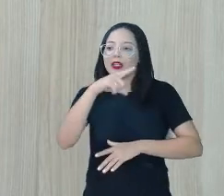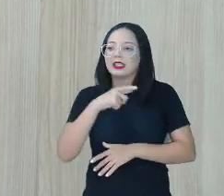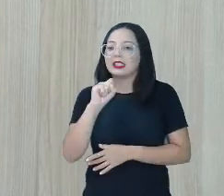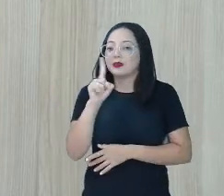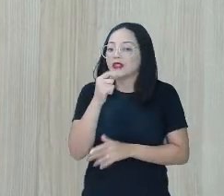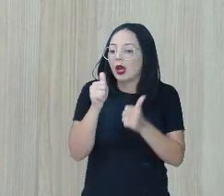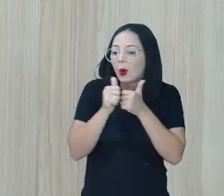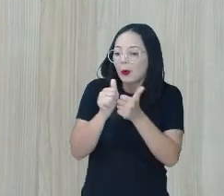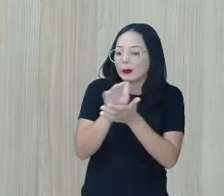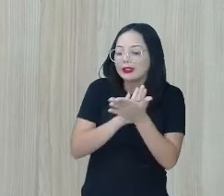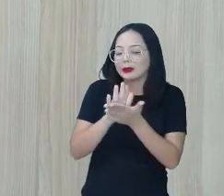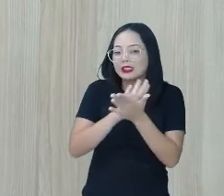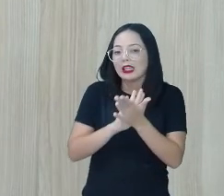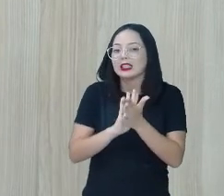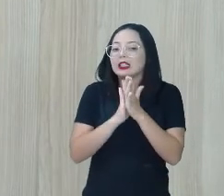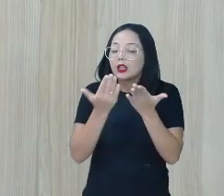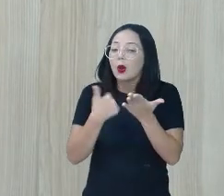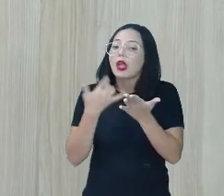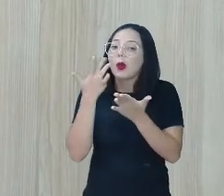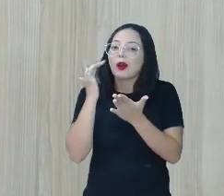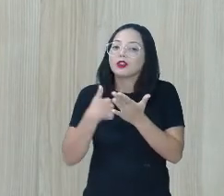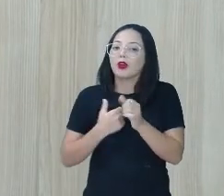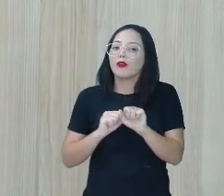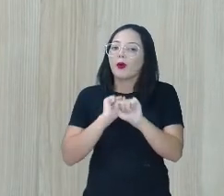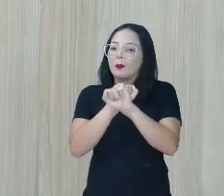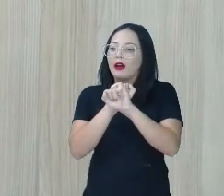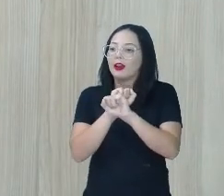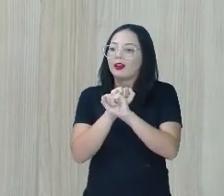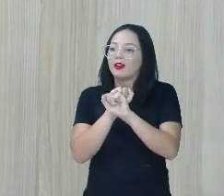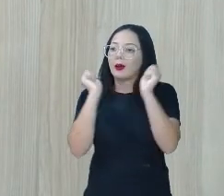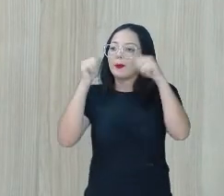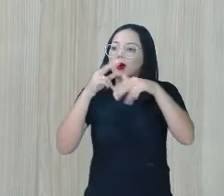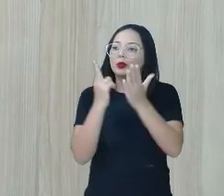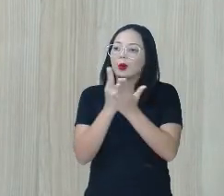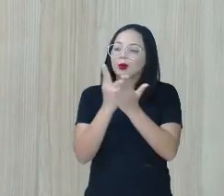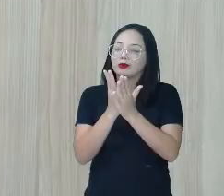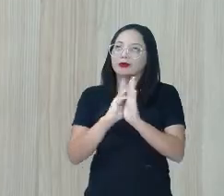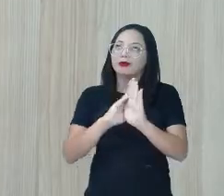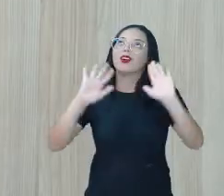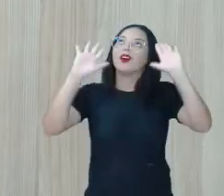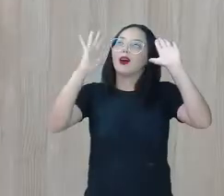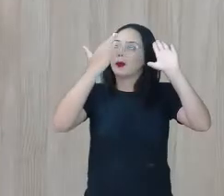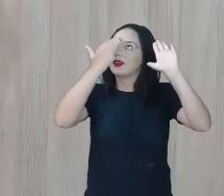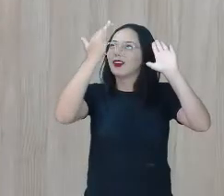esteja acompanhando, tá bom? Eu acho que eu vou parar por aqui. Pode continuar, professor.